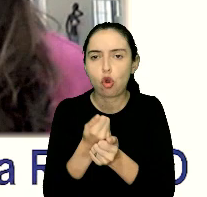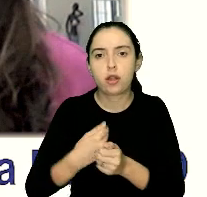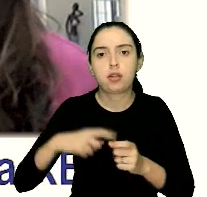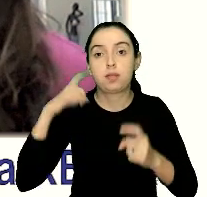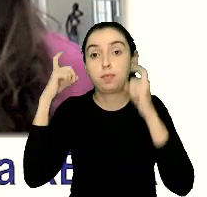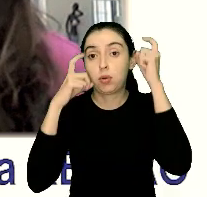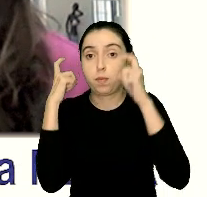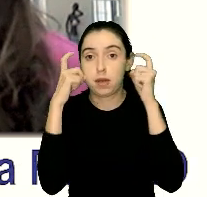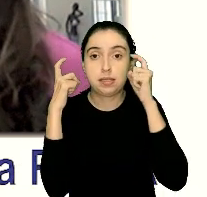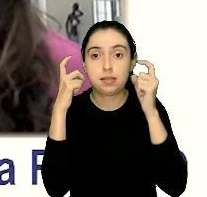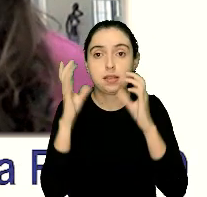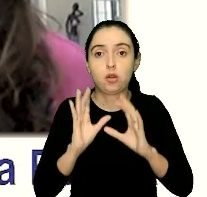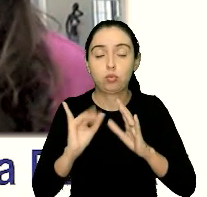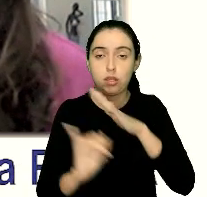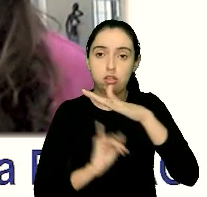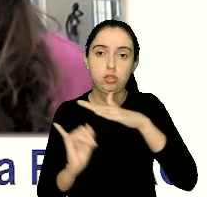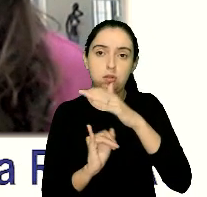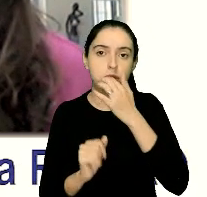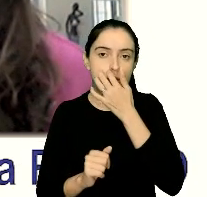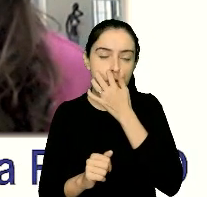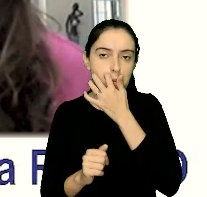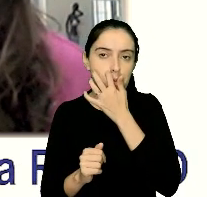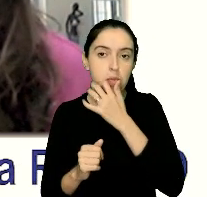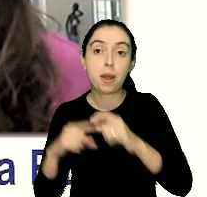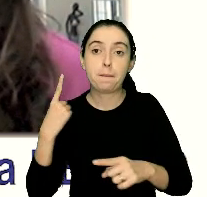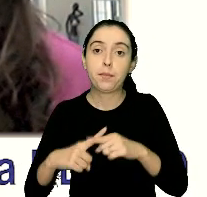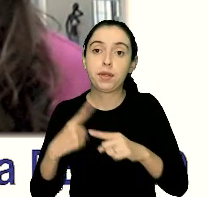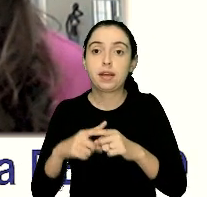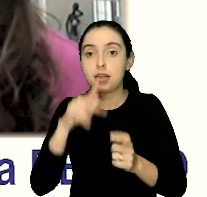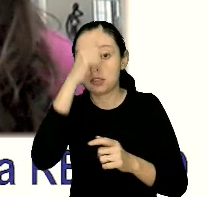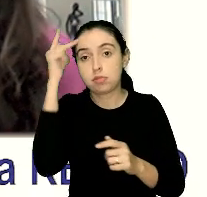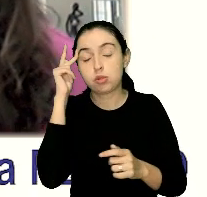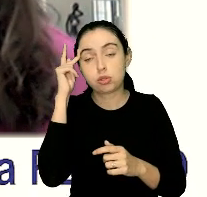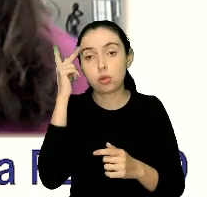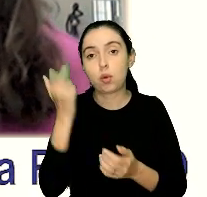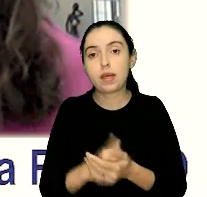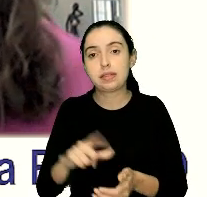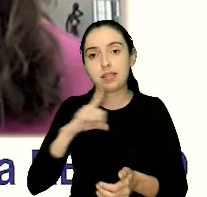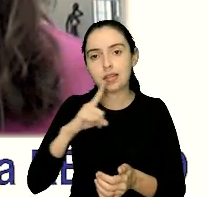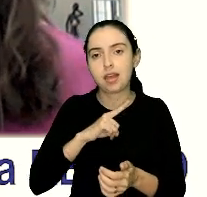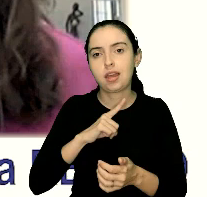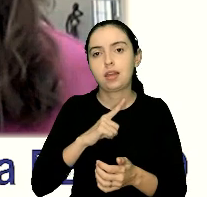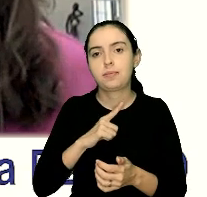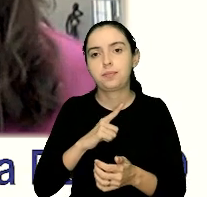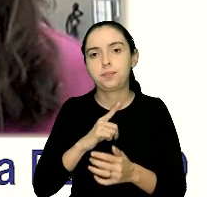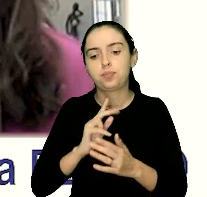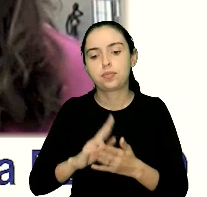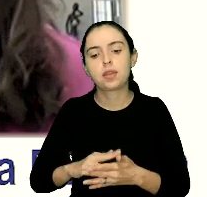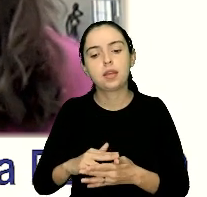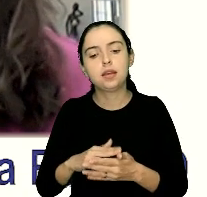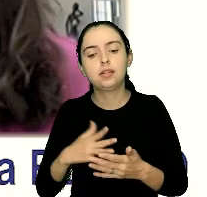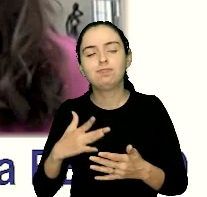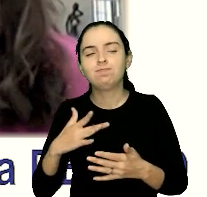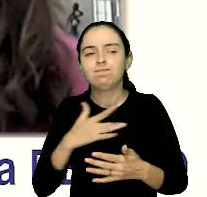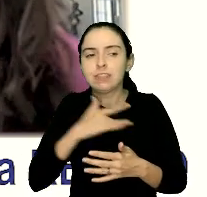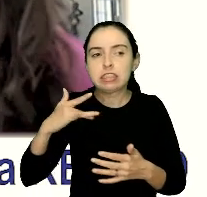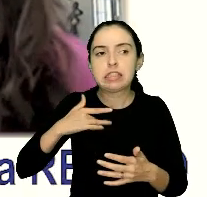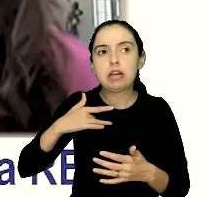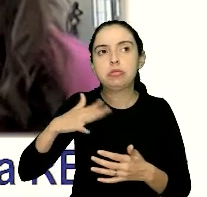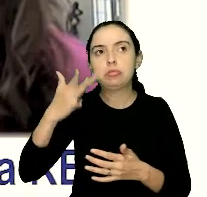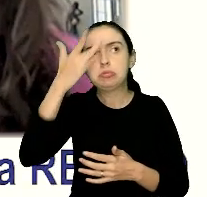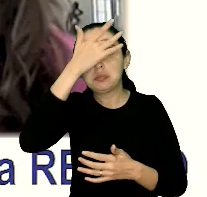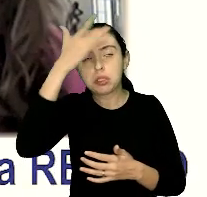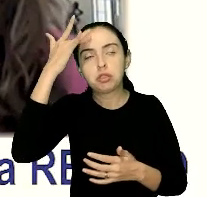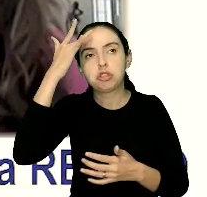instituição, porque as pessoas elas têm que estar na sua plenitude para poder viver bem e